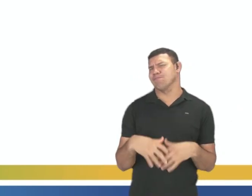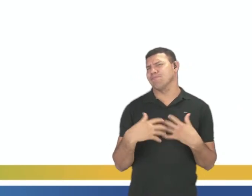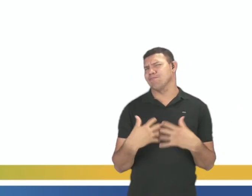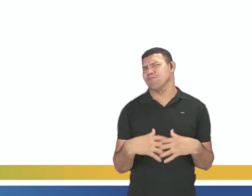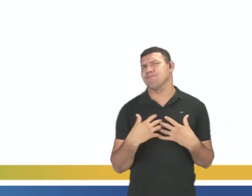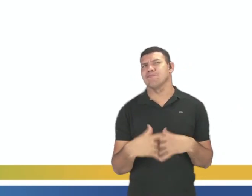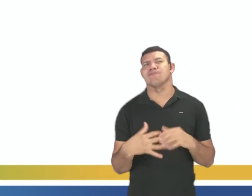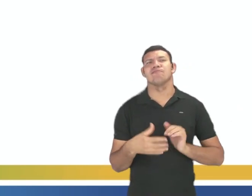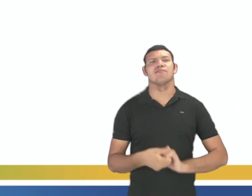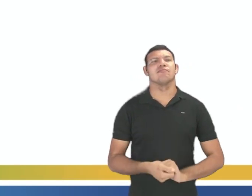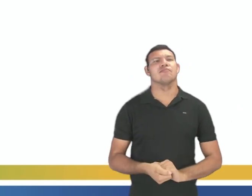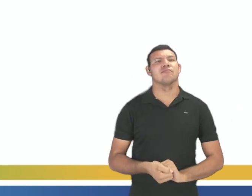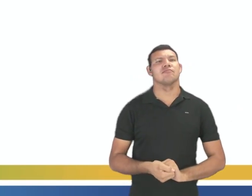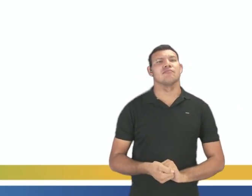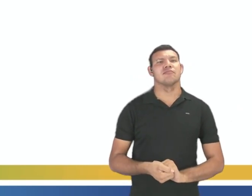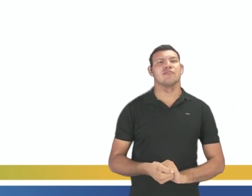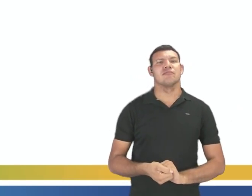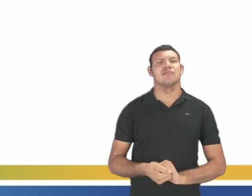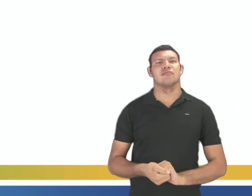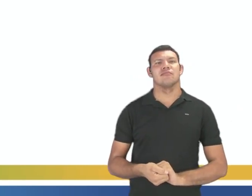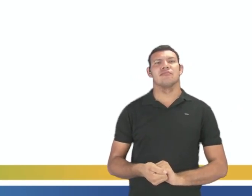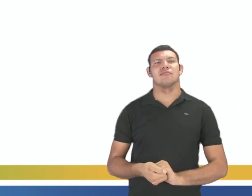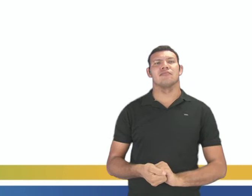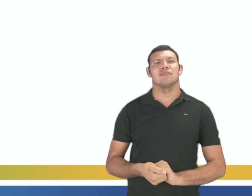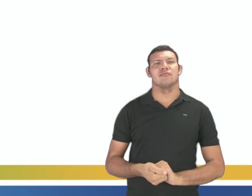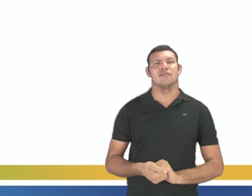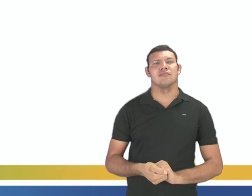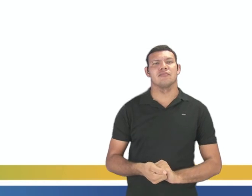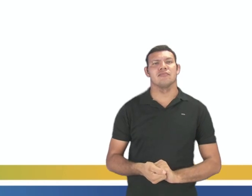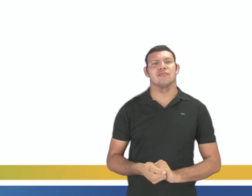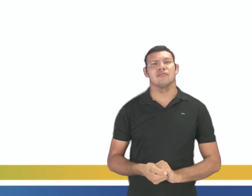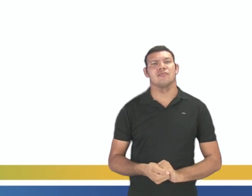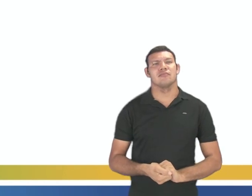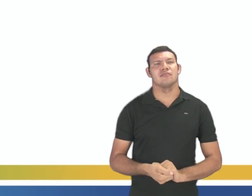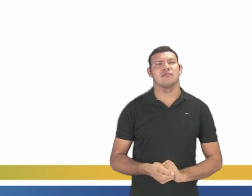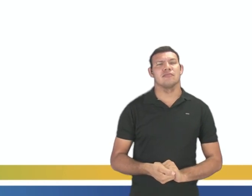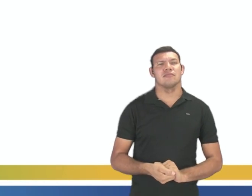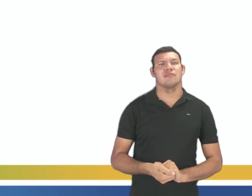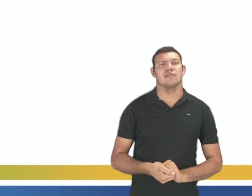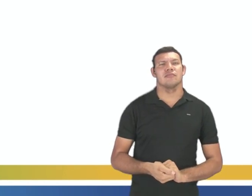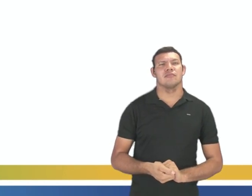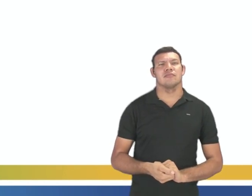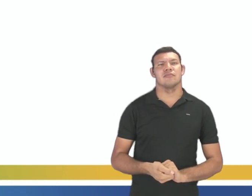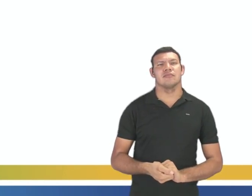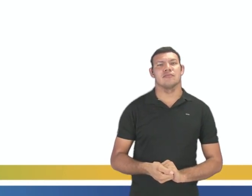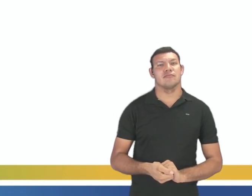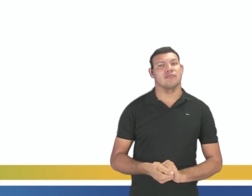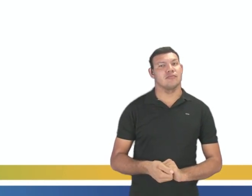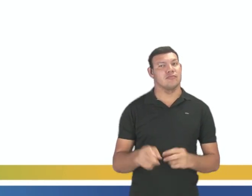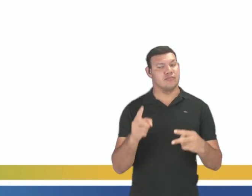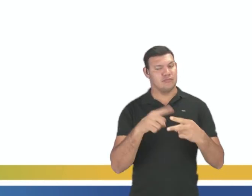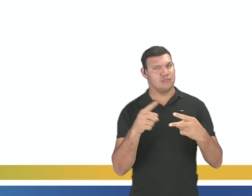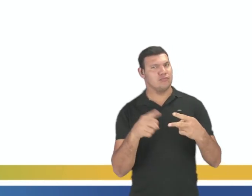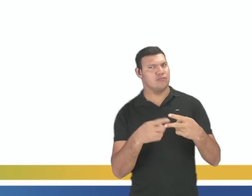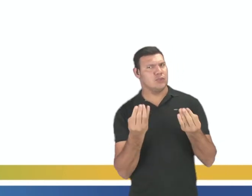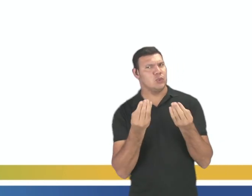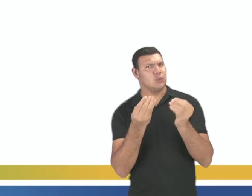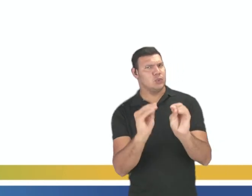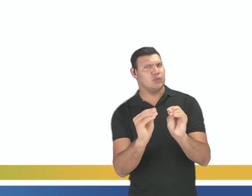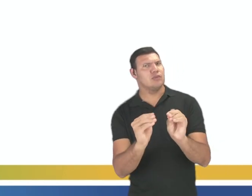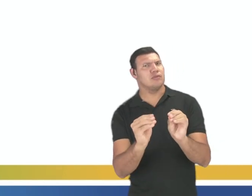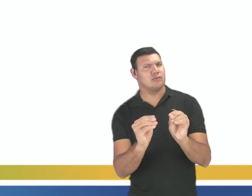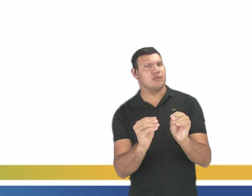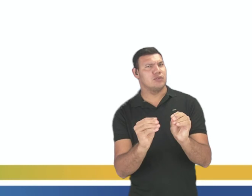The roses are for mother. Please give. E nós temos duas opções para completar. Então, nós estamos falando